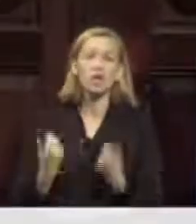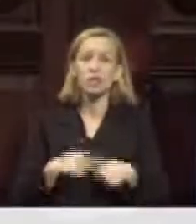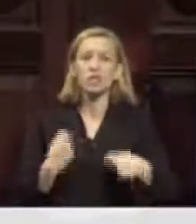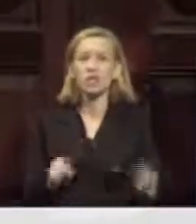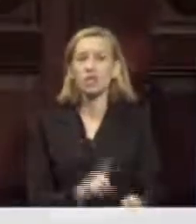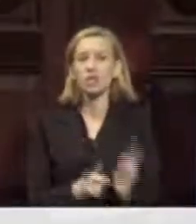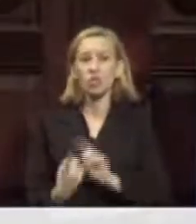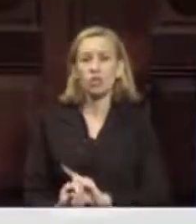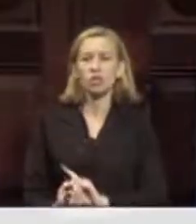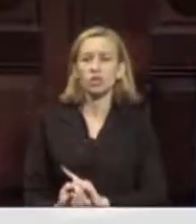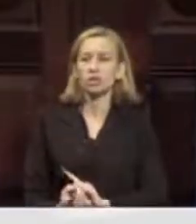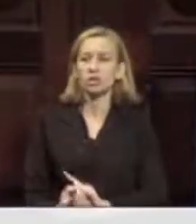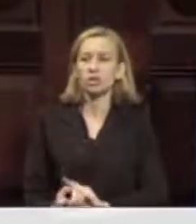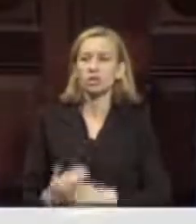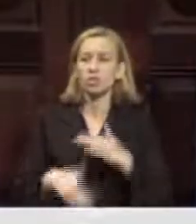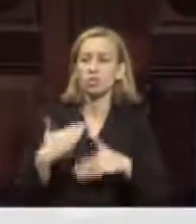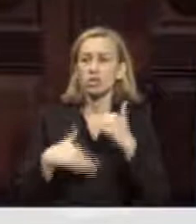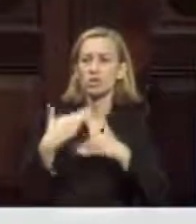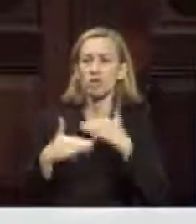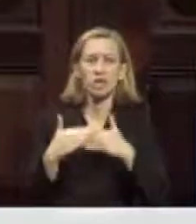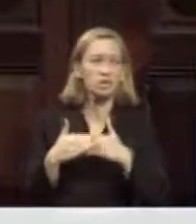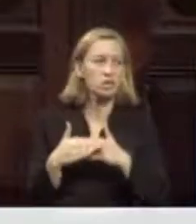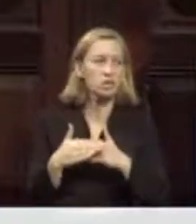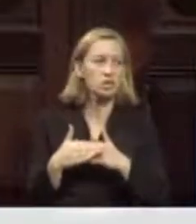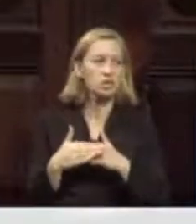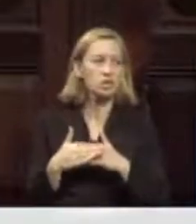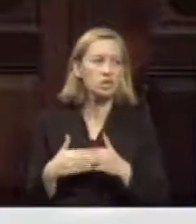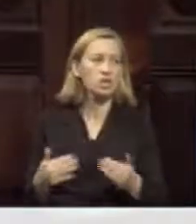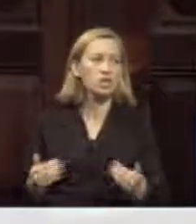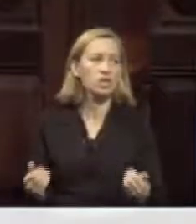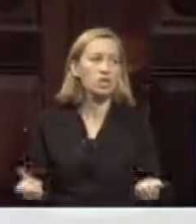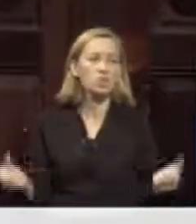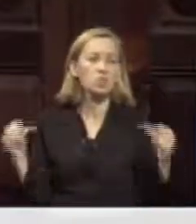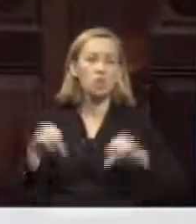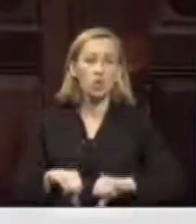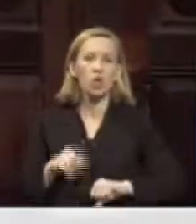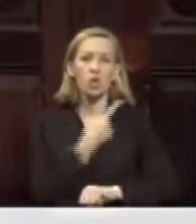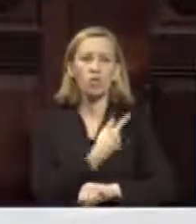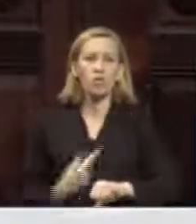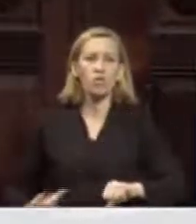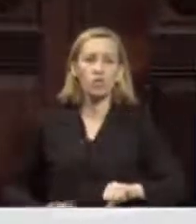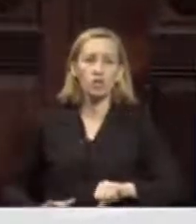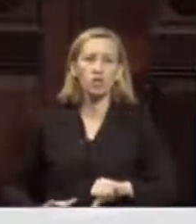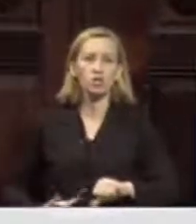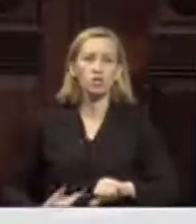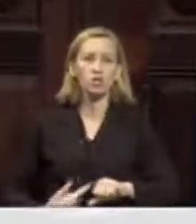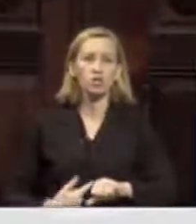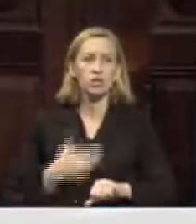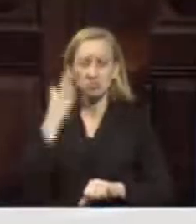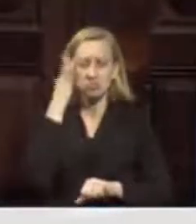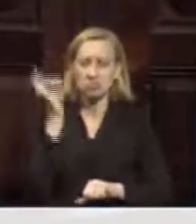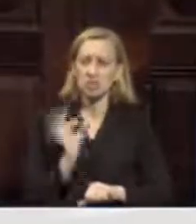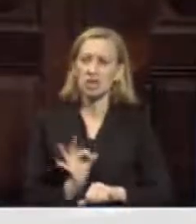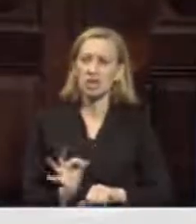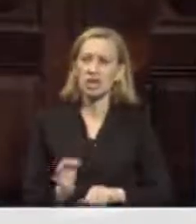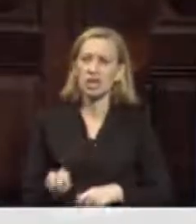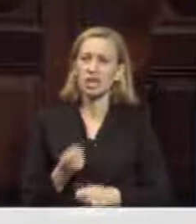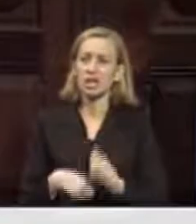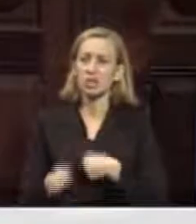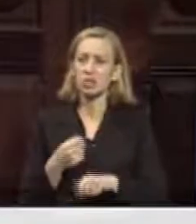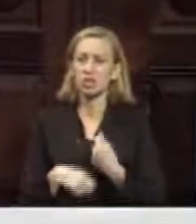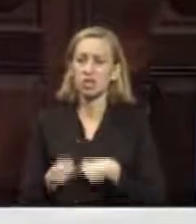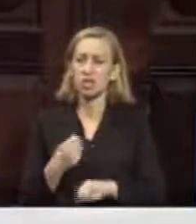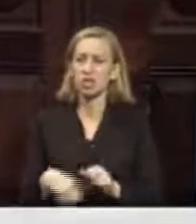esse processo de guetização de órgãos do governo responsáveis por uma administração